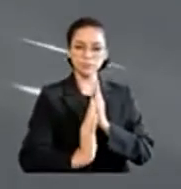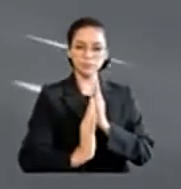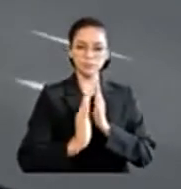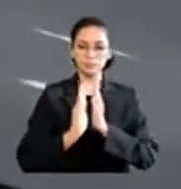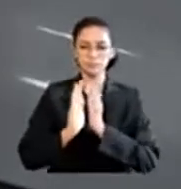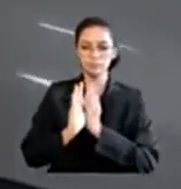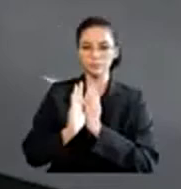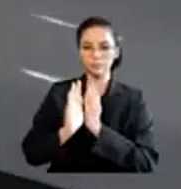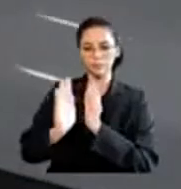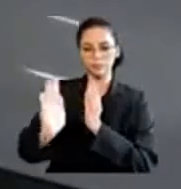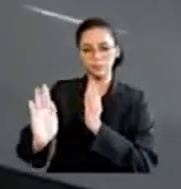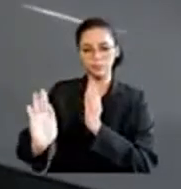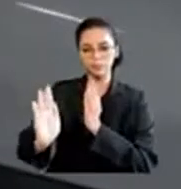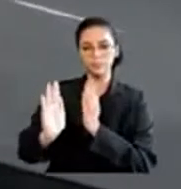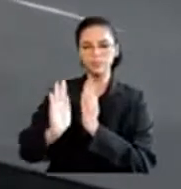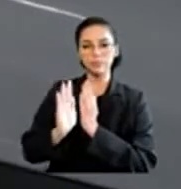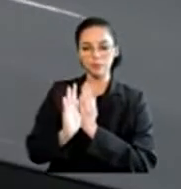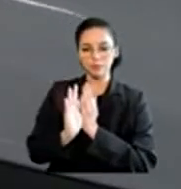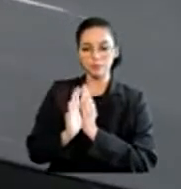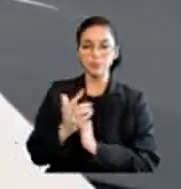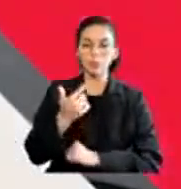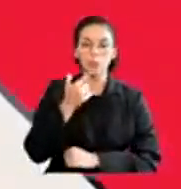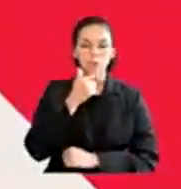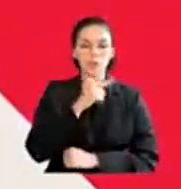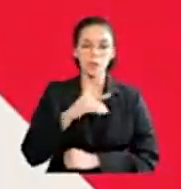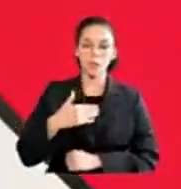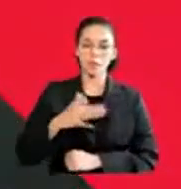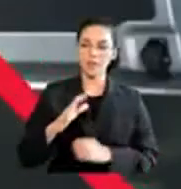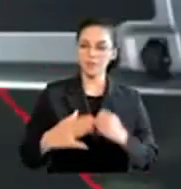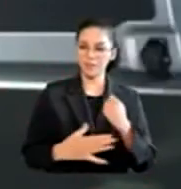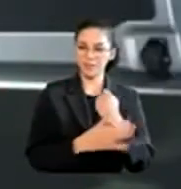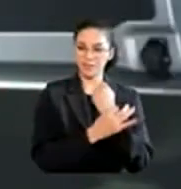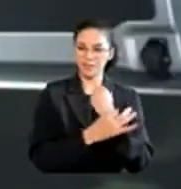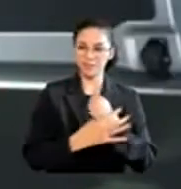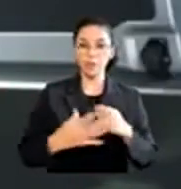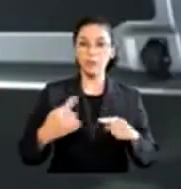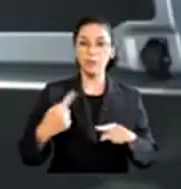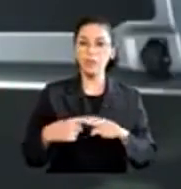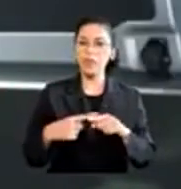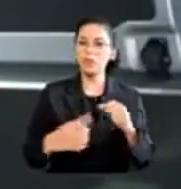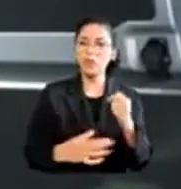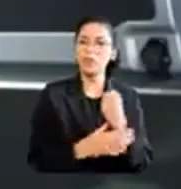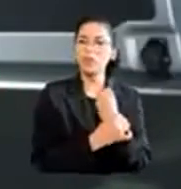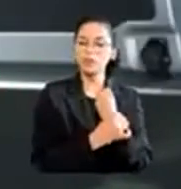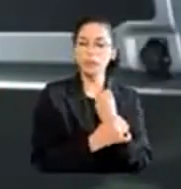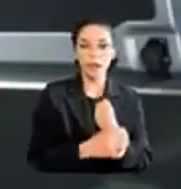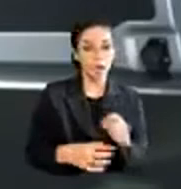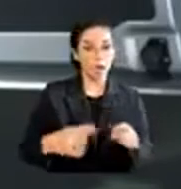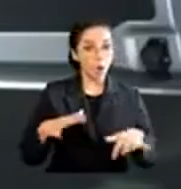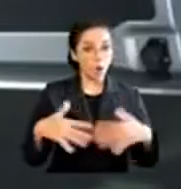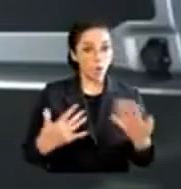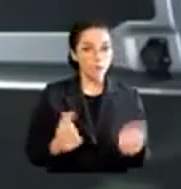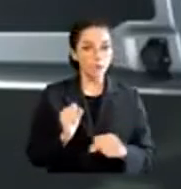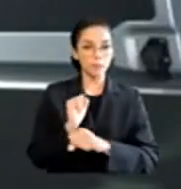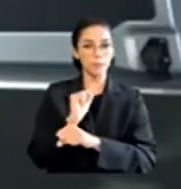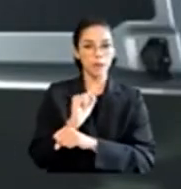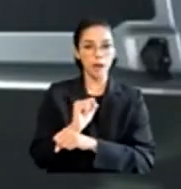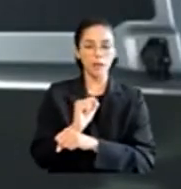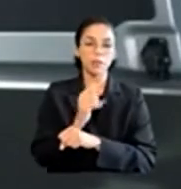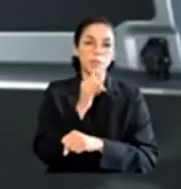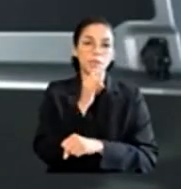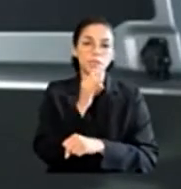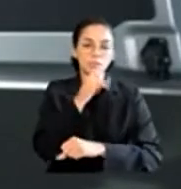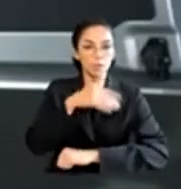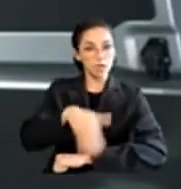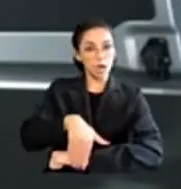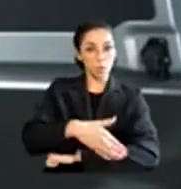pela lateral, proporcionando muito mais segurança. Por que segurança? Quando se para em uma vaga de rua, por exemplo,